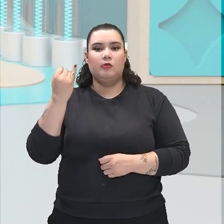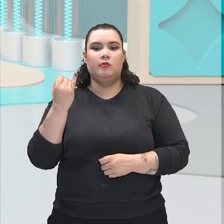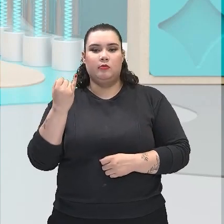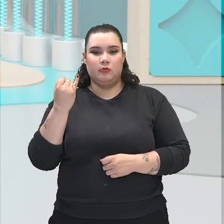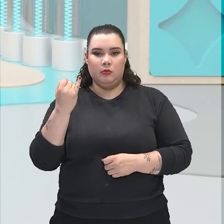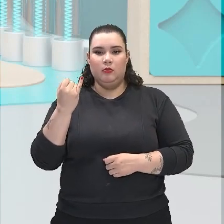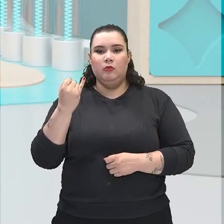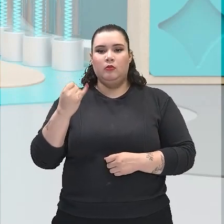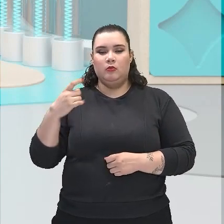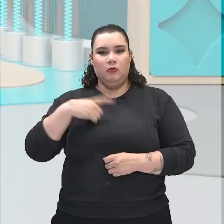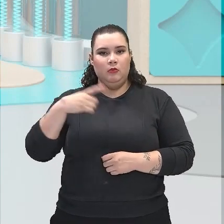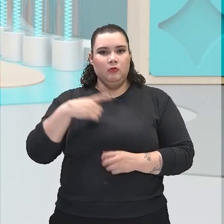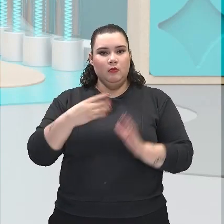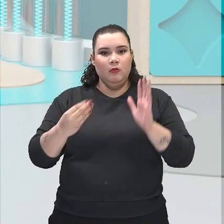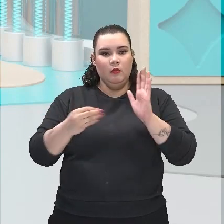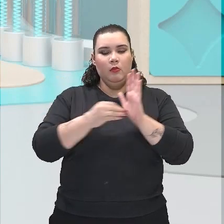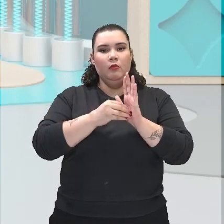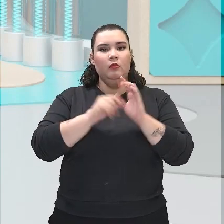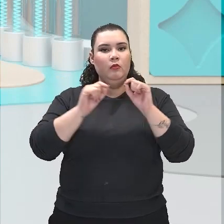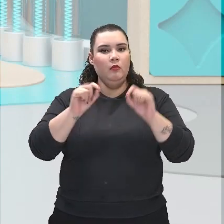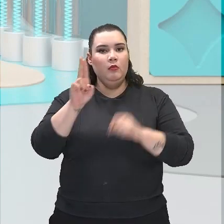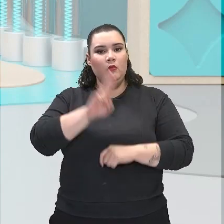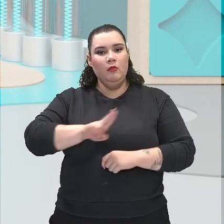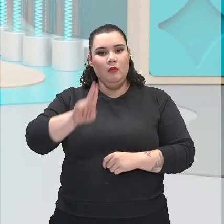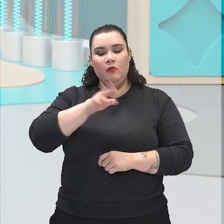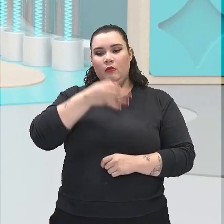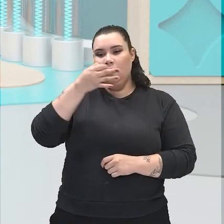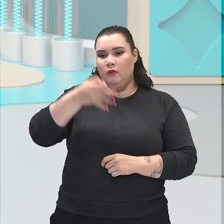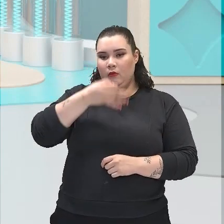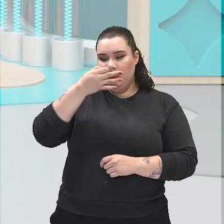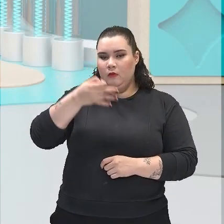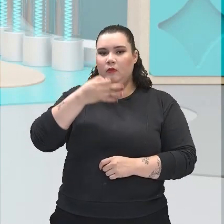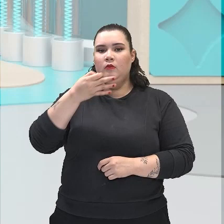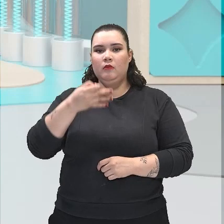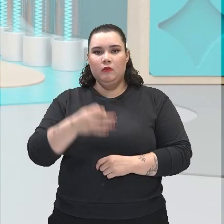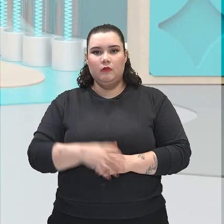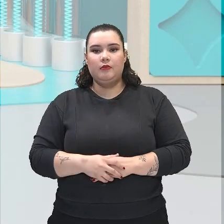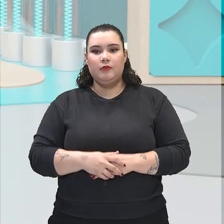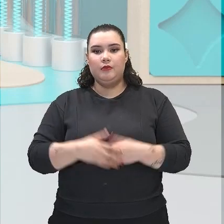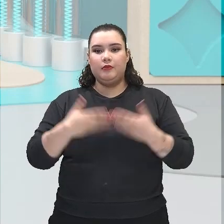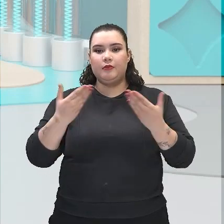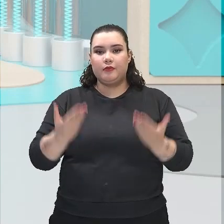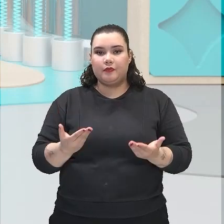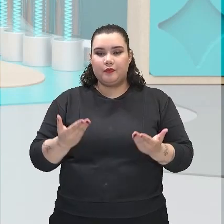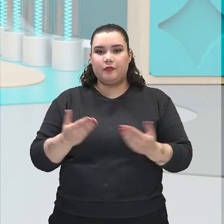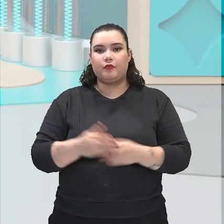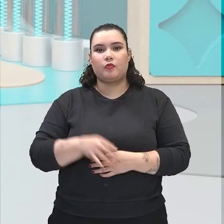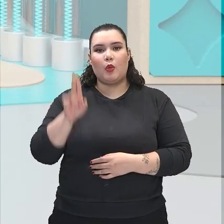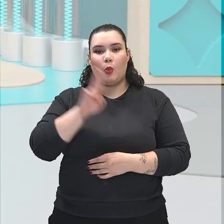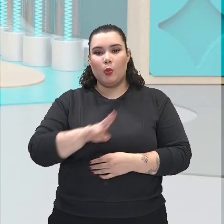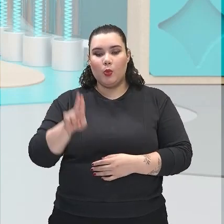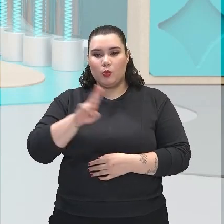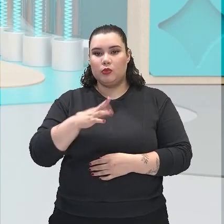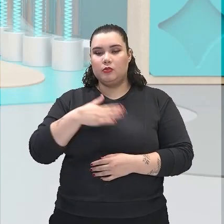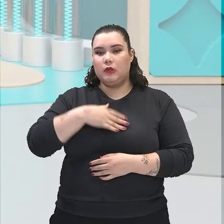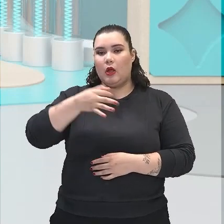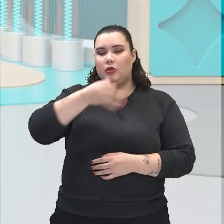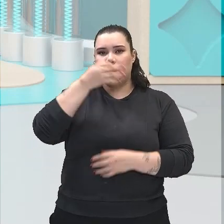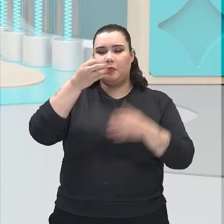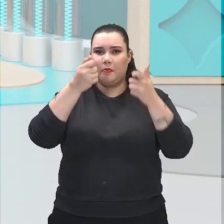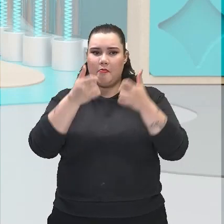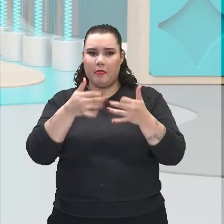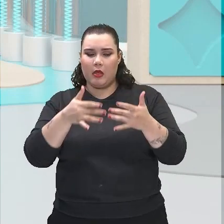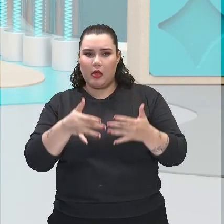marca que está presente é o uso de argumentos, ou seja, aquilo que eu utilizo para defender